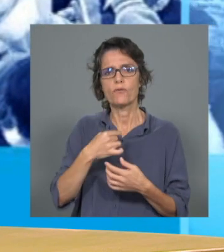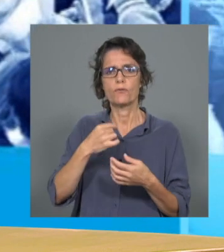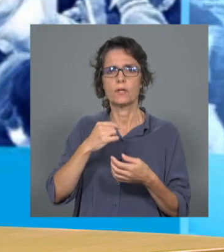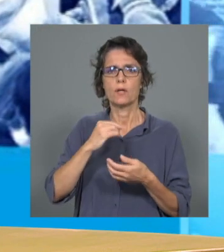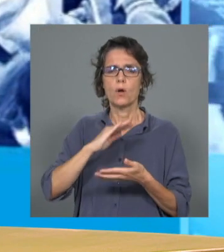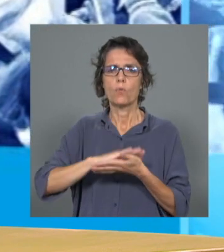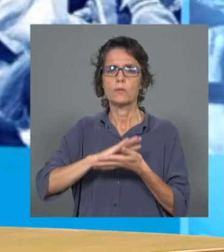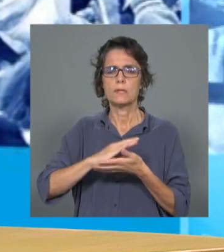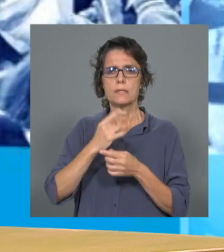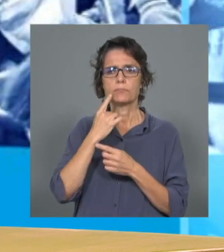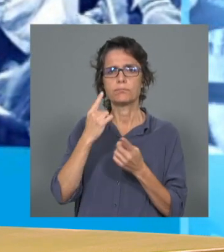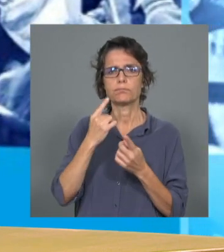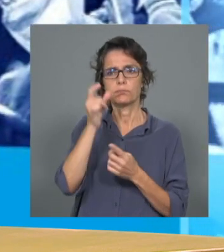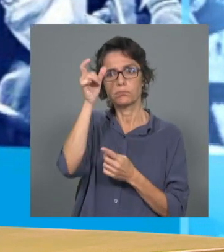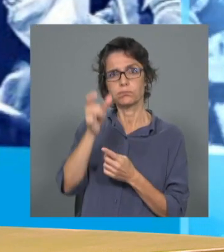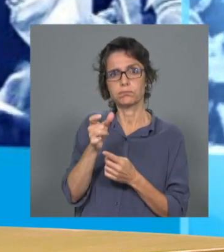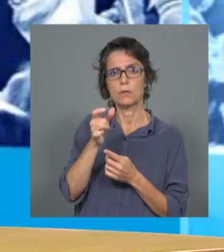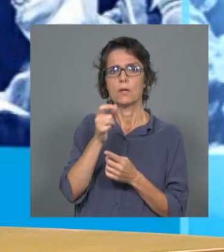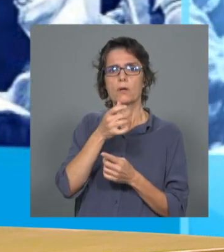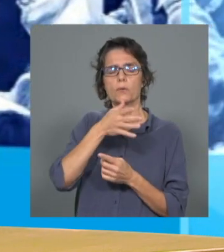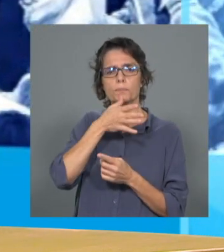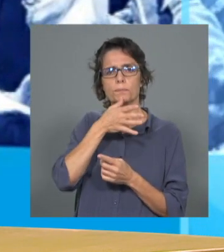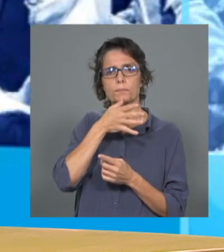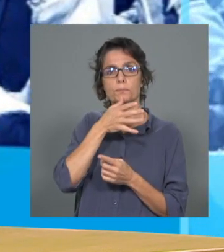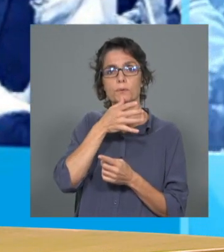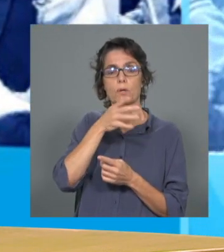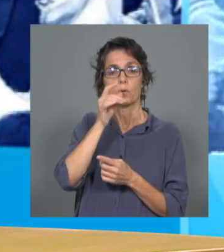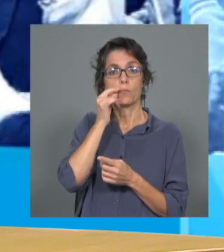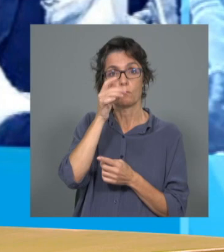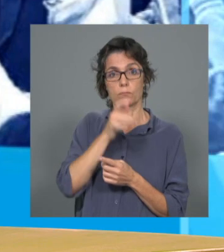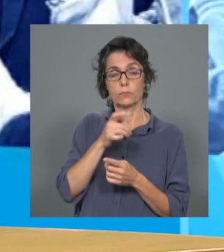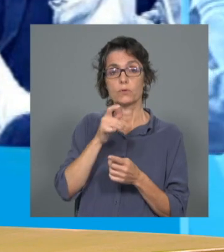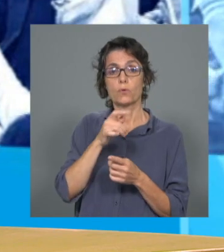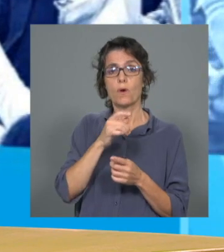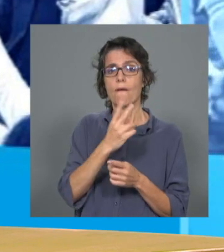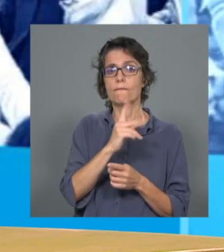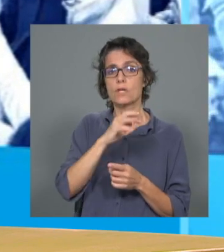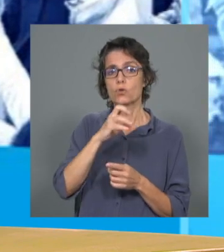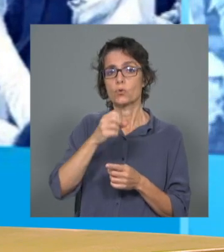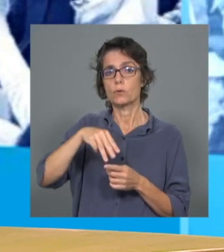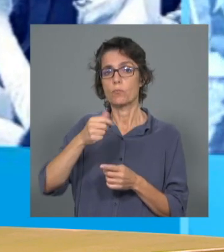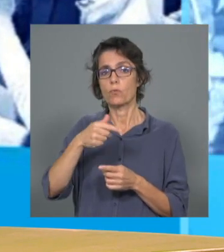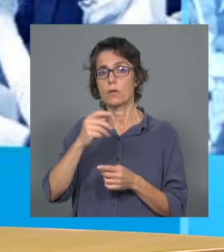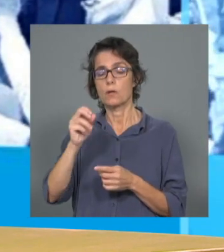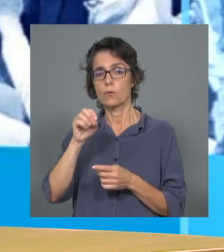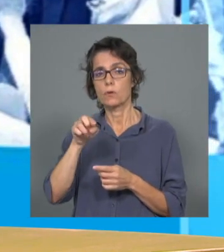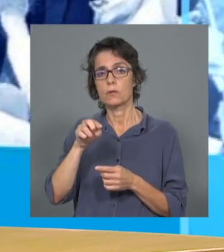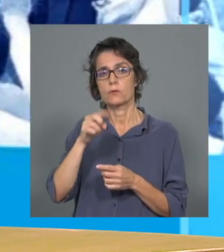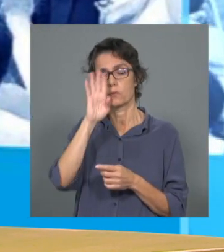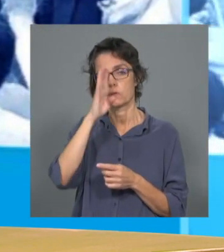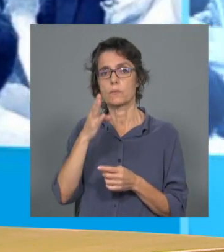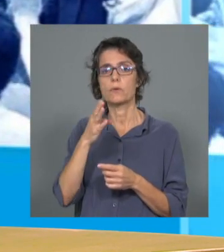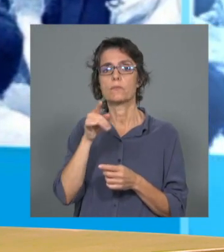editorial da pessoa que é o cronista mais longo, que é o Visconde de Montelo, todos sabemos que é o Cónego Manuel